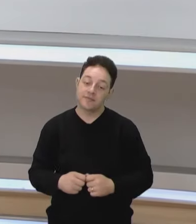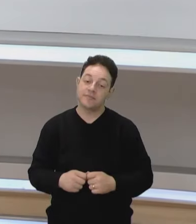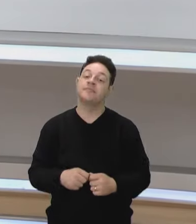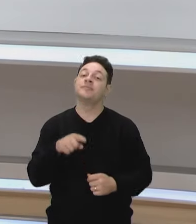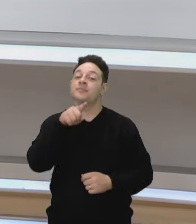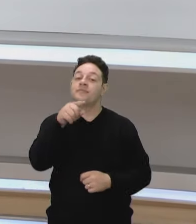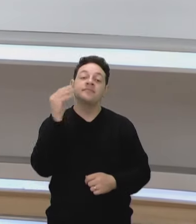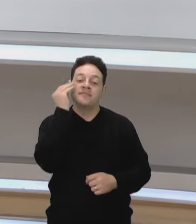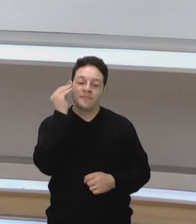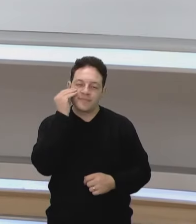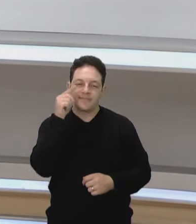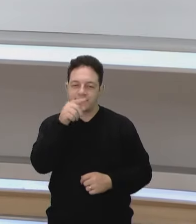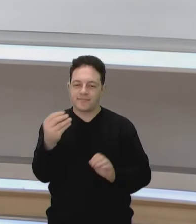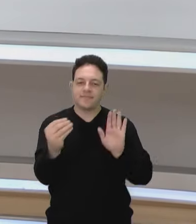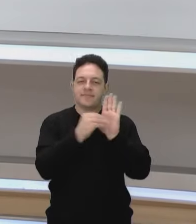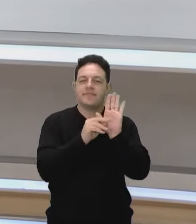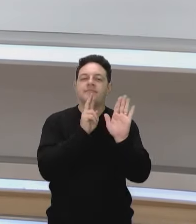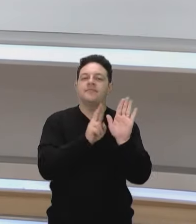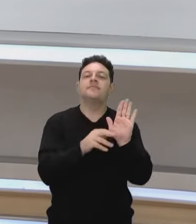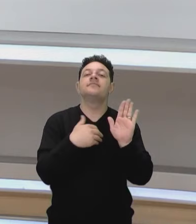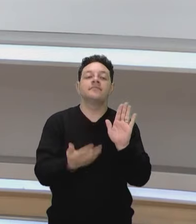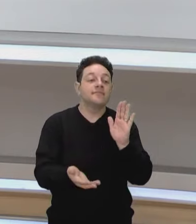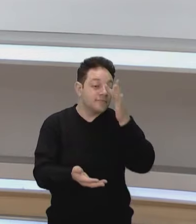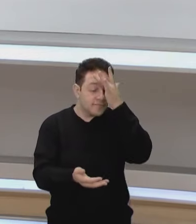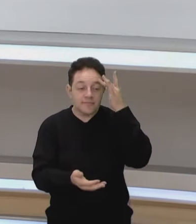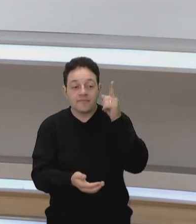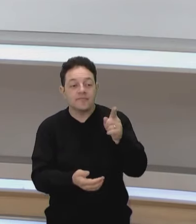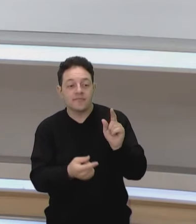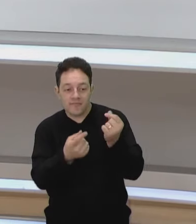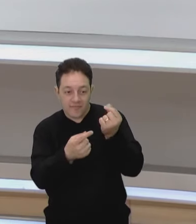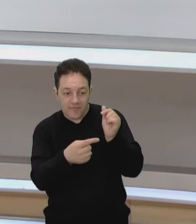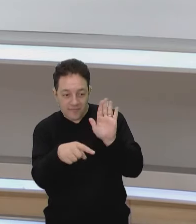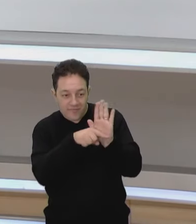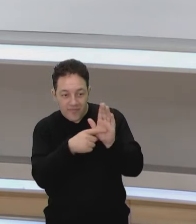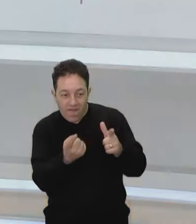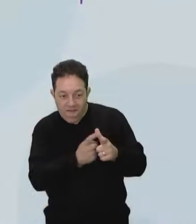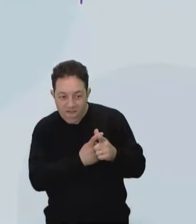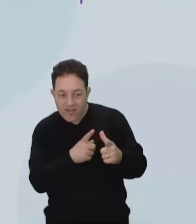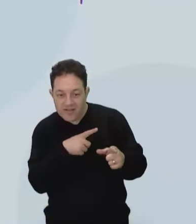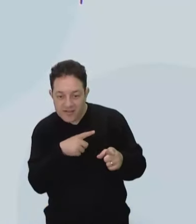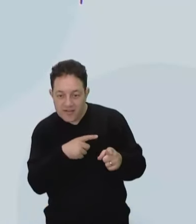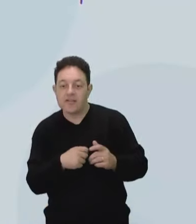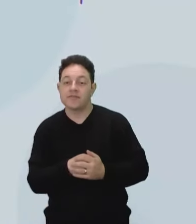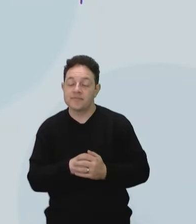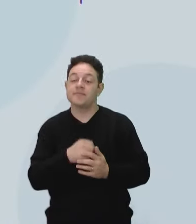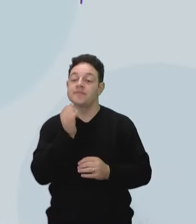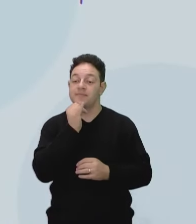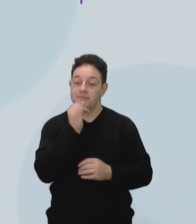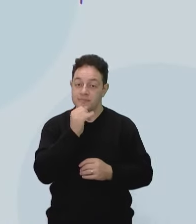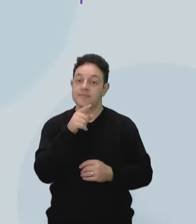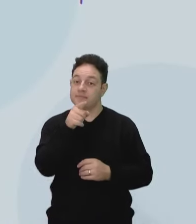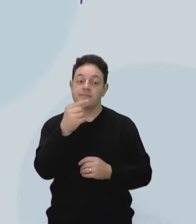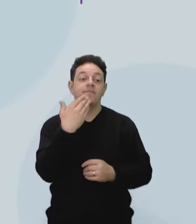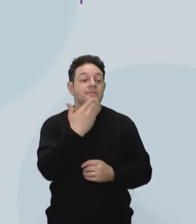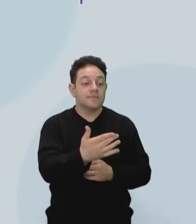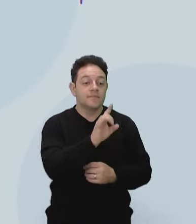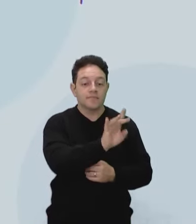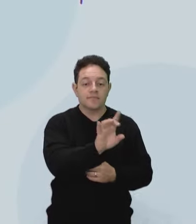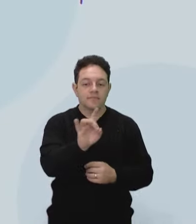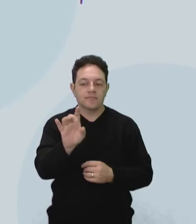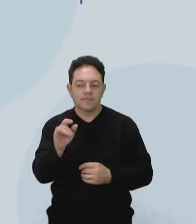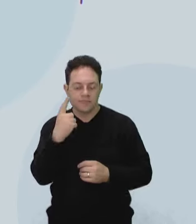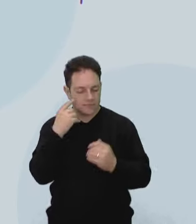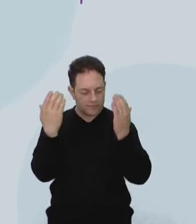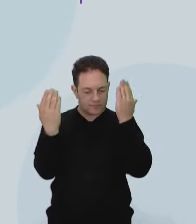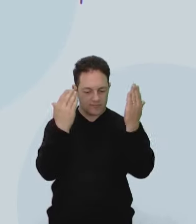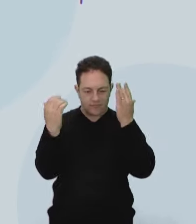como vocês registraram o resultado e se alguém ficou com valor negativo. Tá aqui. Neste caso, solicite todos que analisem as escolhas